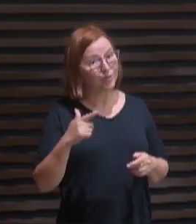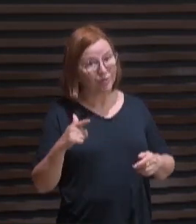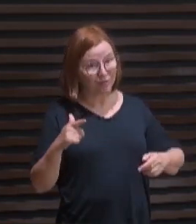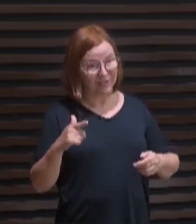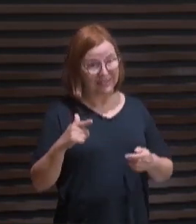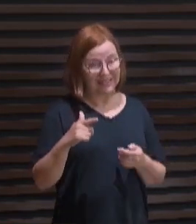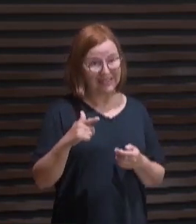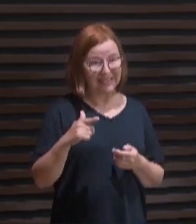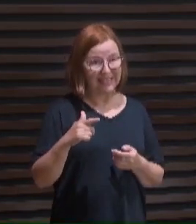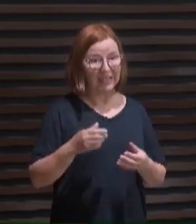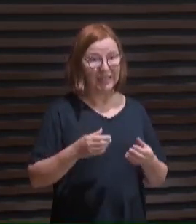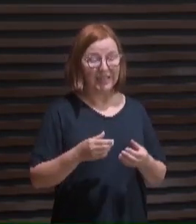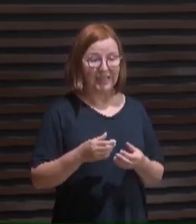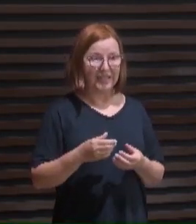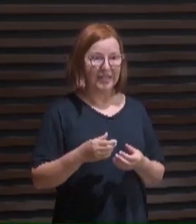para a saída.